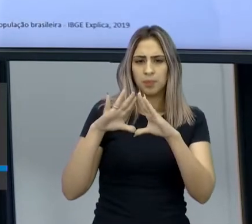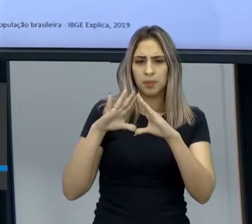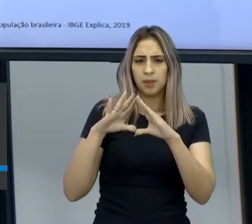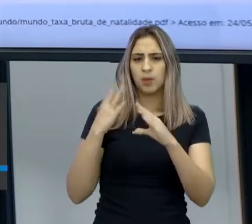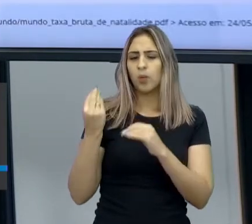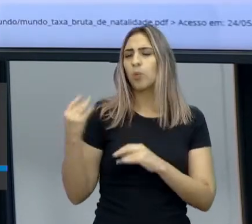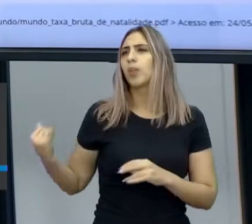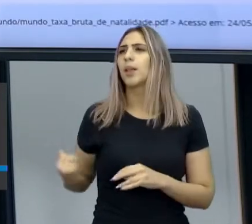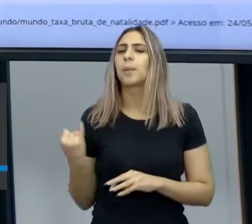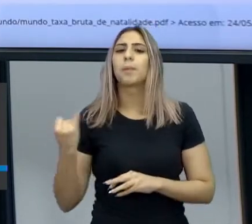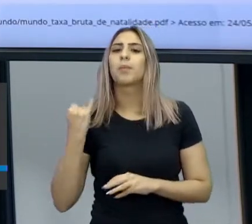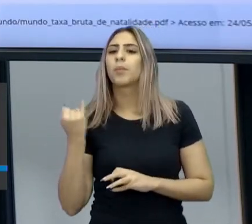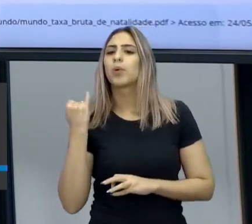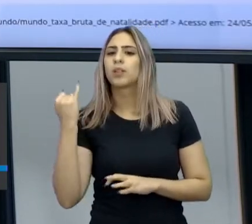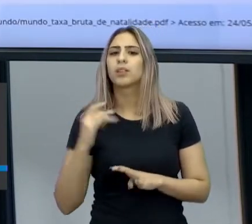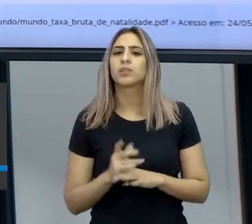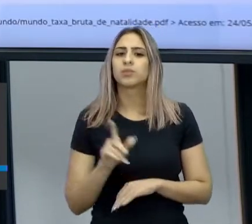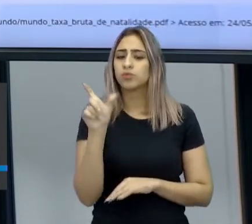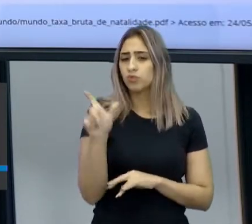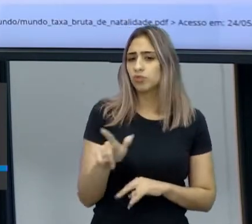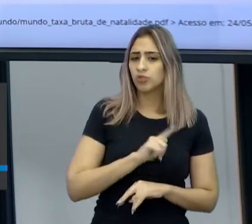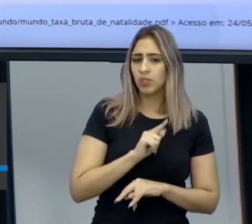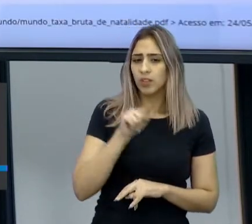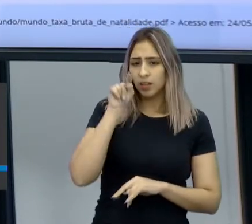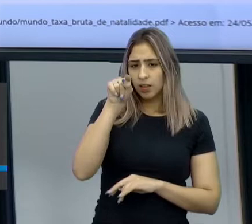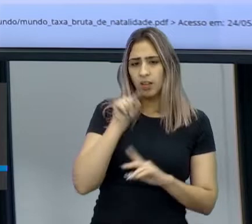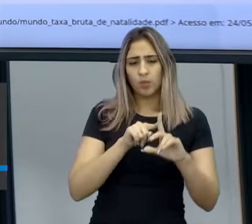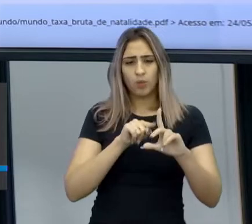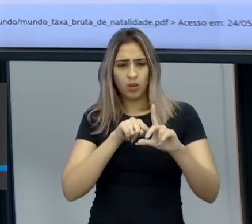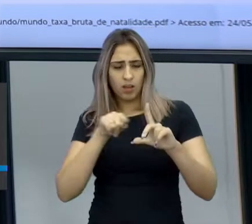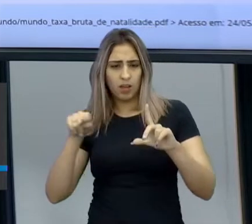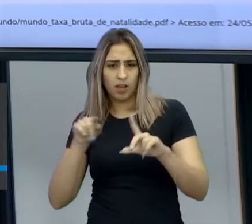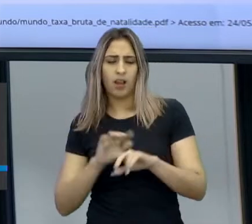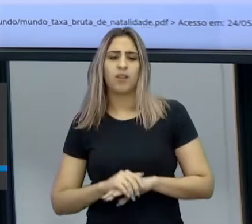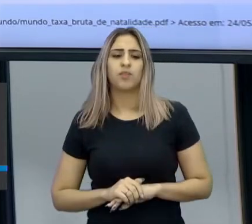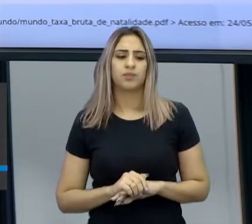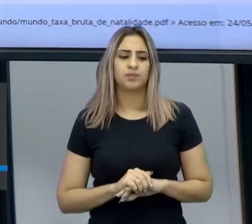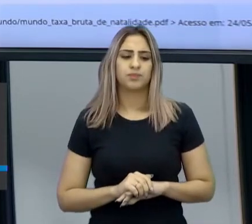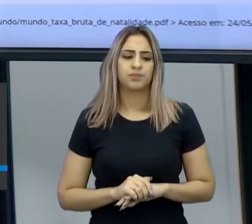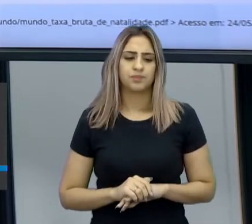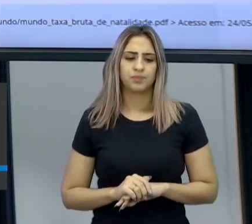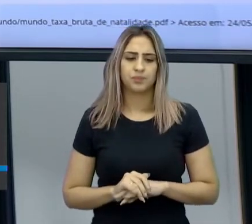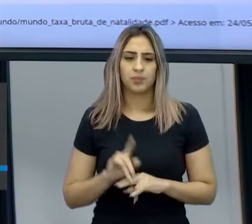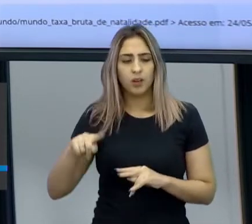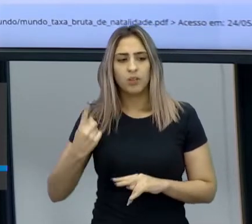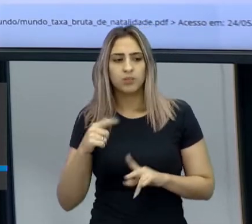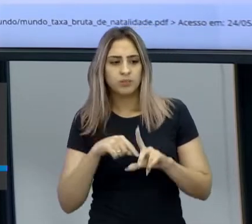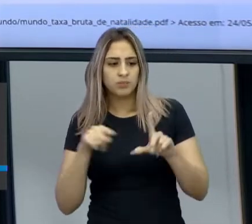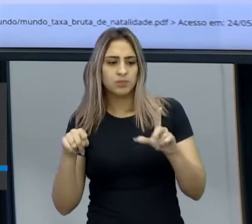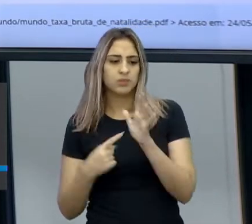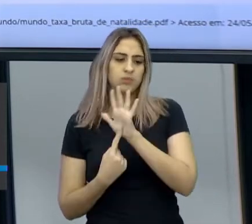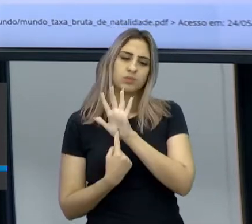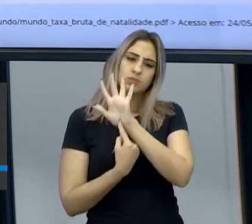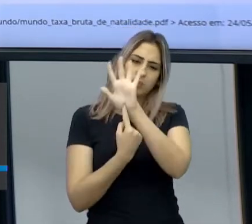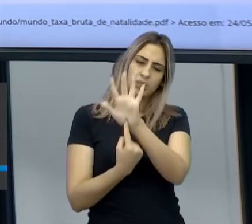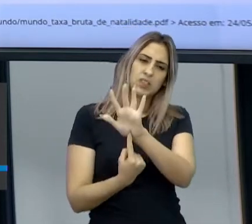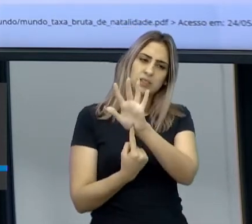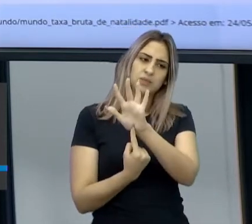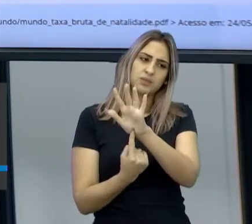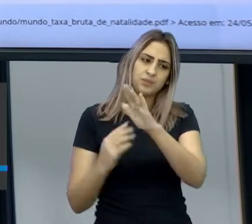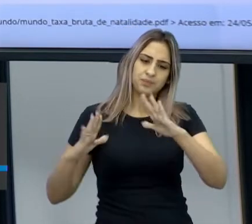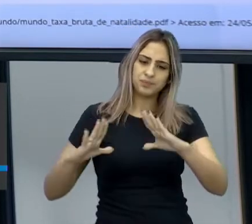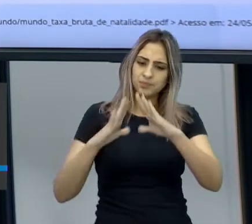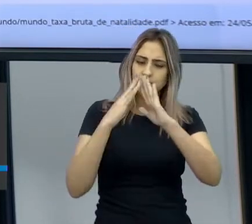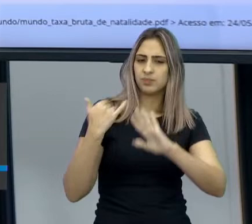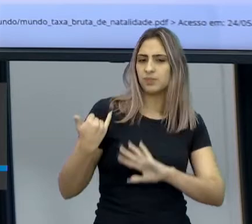é importante, né, você ter esse gráfico, né? Porque a pirâmide etária nada mais é do que um gráfico que mostra, né, a faixa